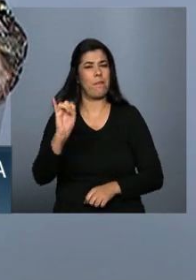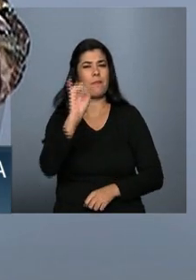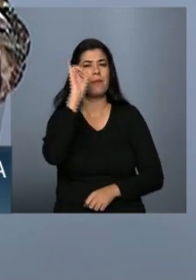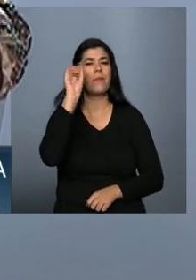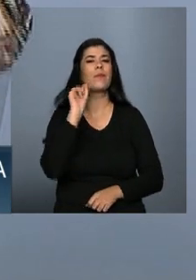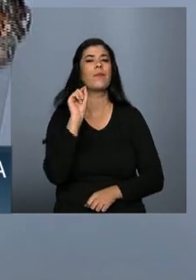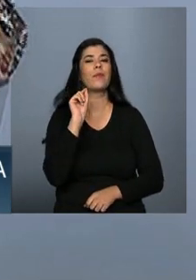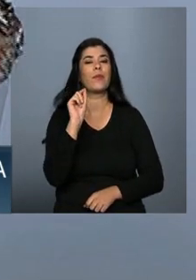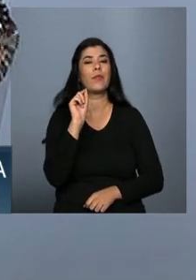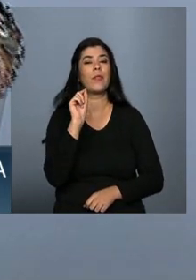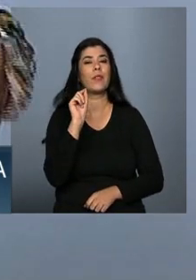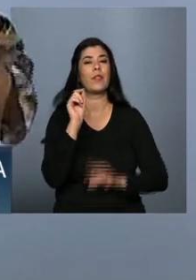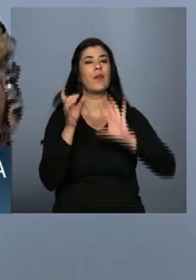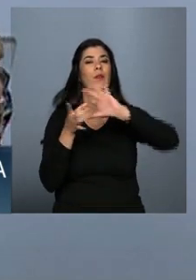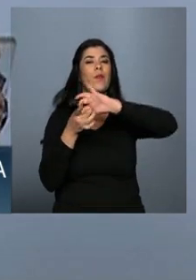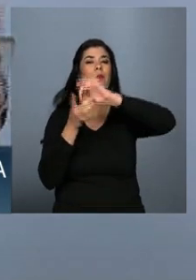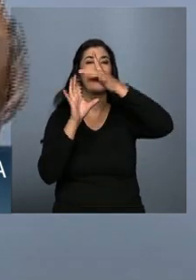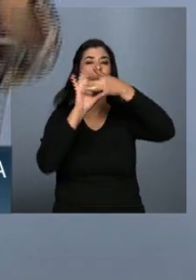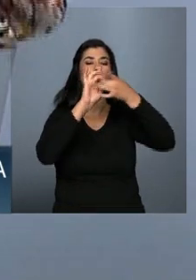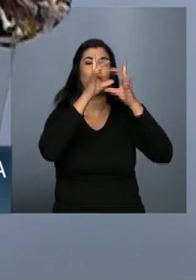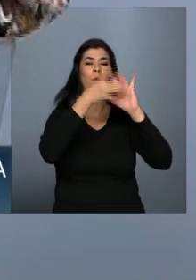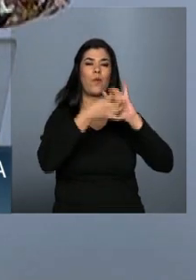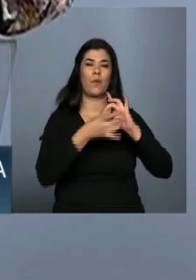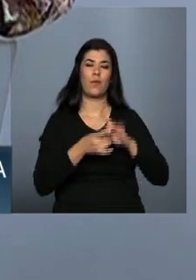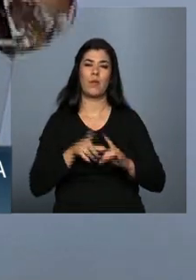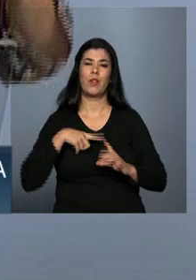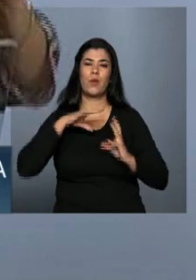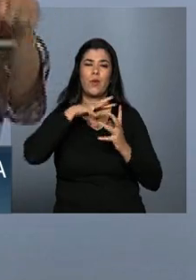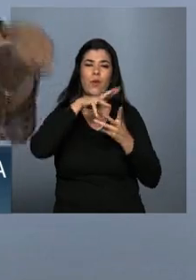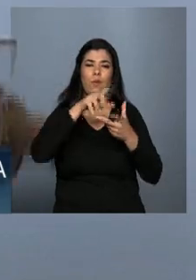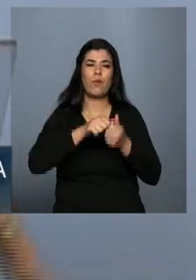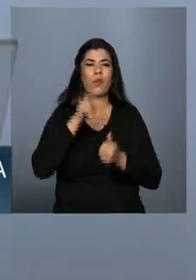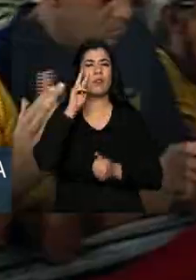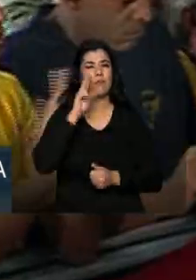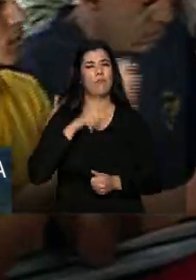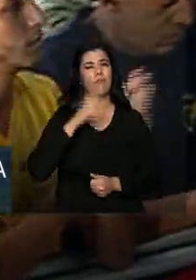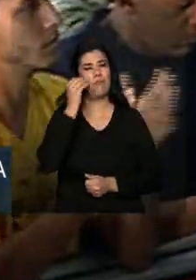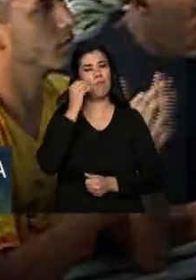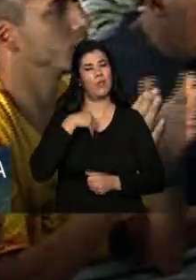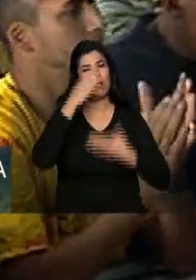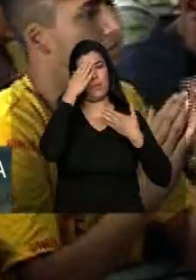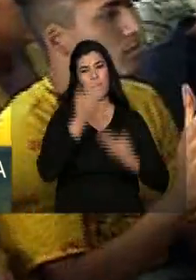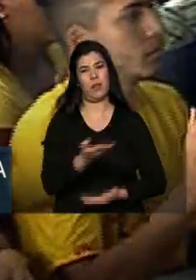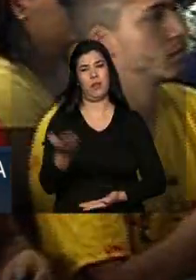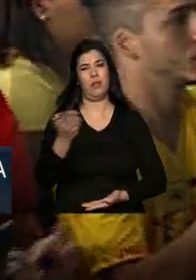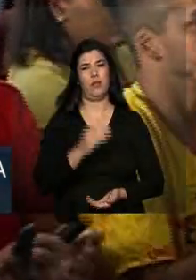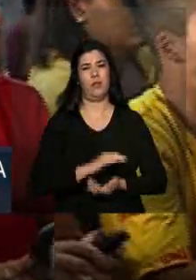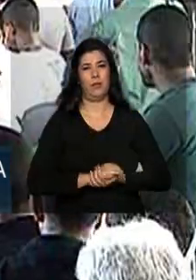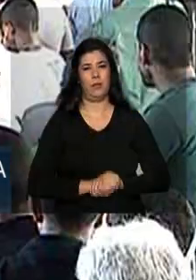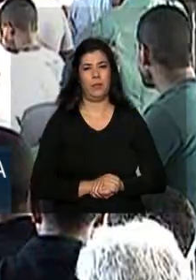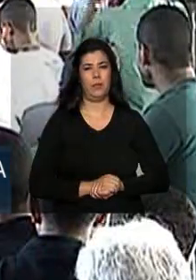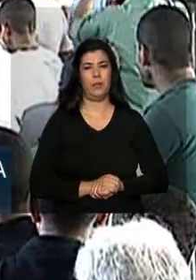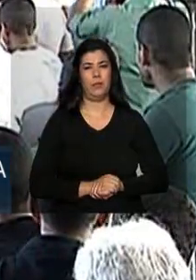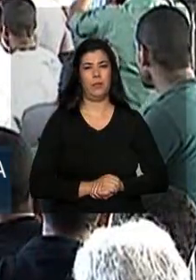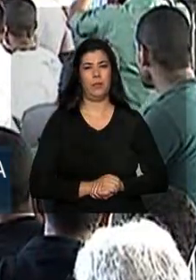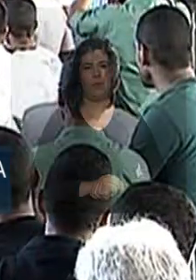importantes Olimpíadas que esse mundo já viu. Muito obrigado.